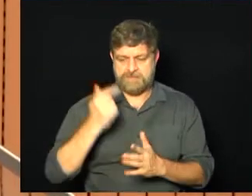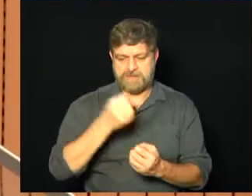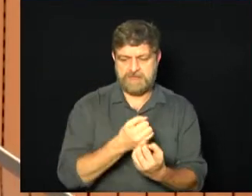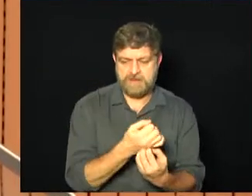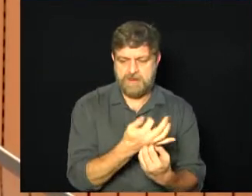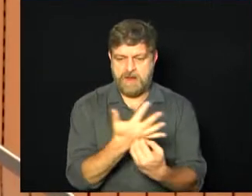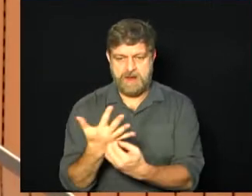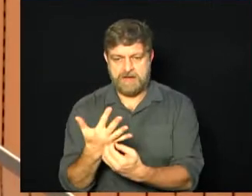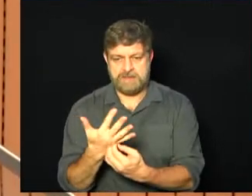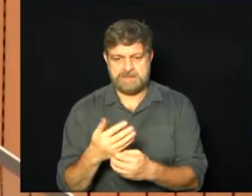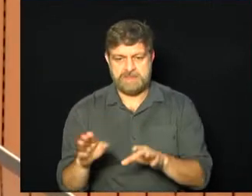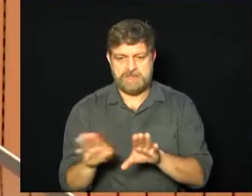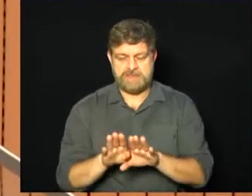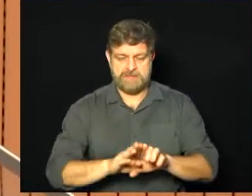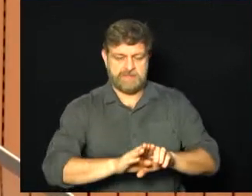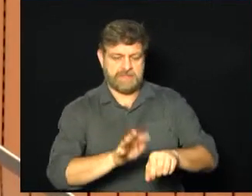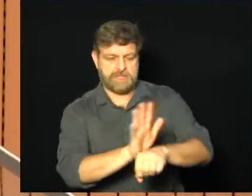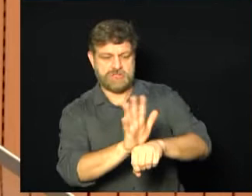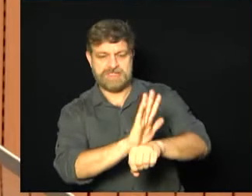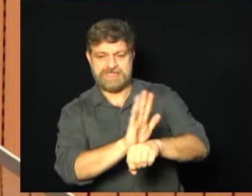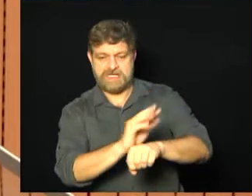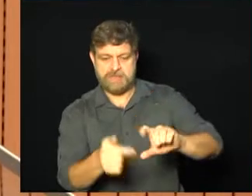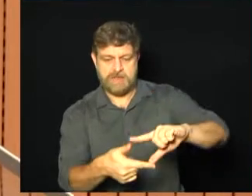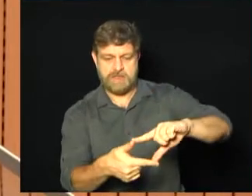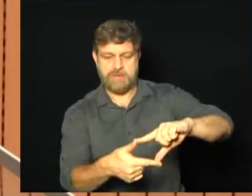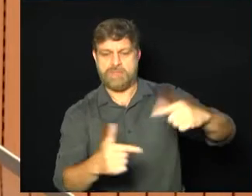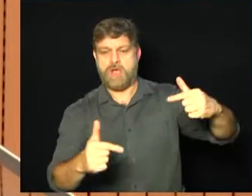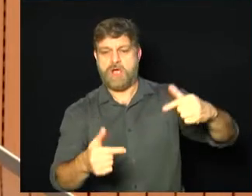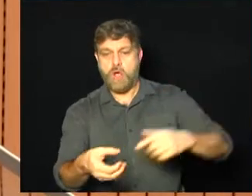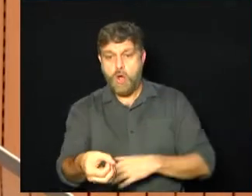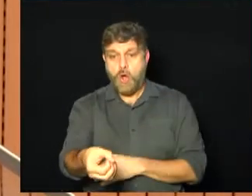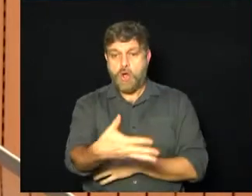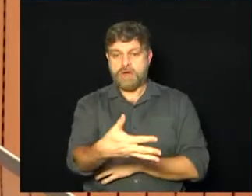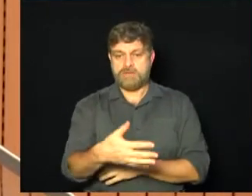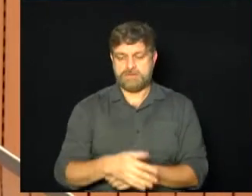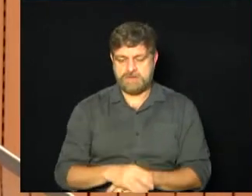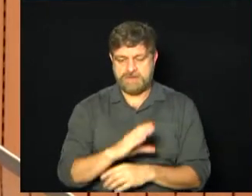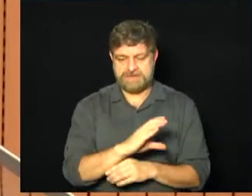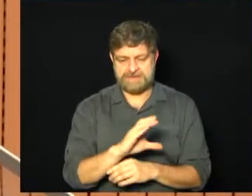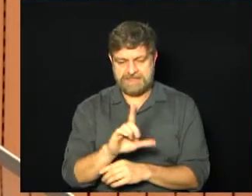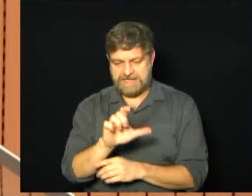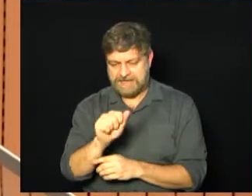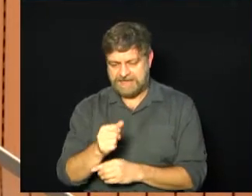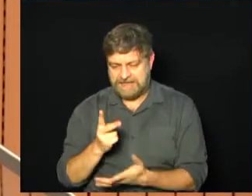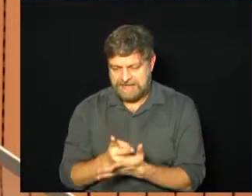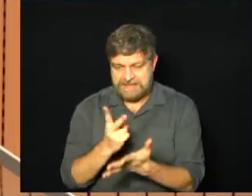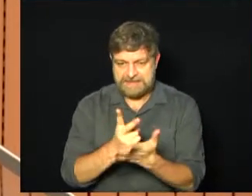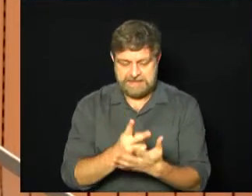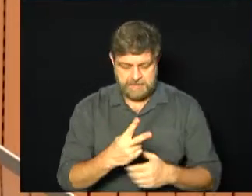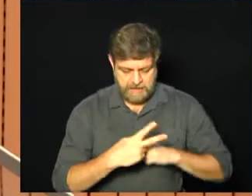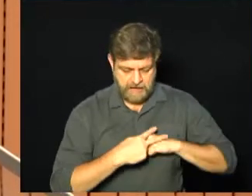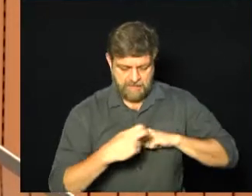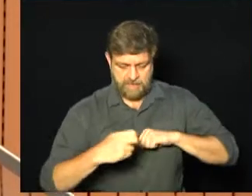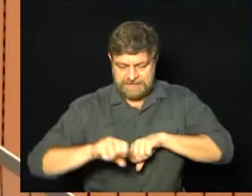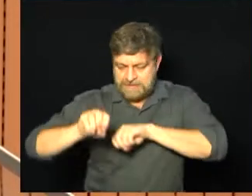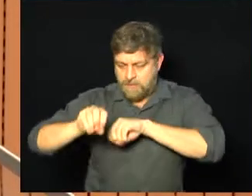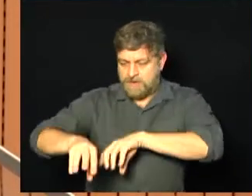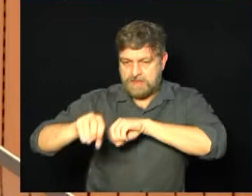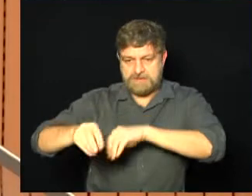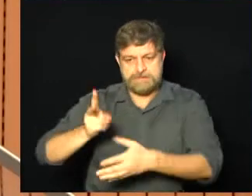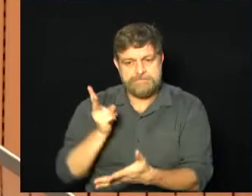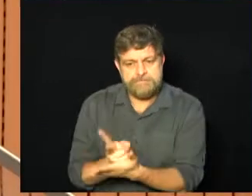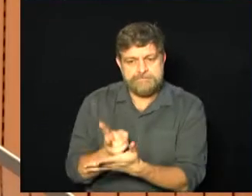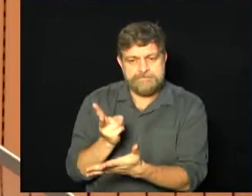e joias do cinema novo. Jamais o CCLA se desvinculou de sua vocação educacional